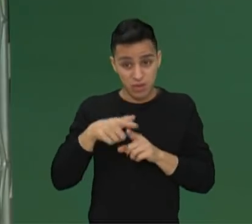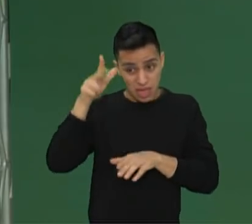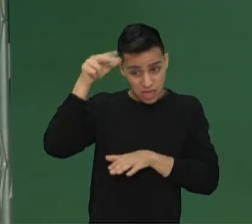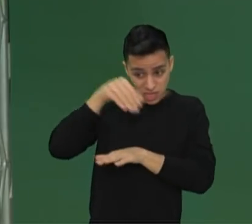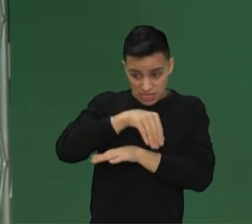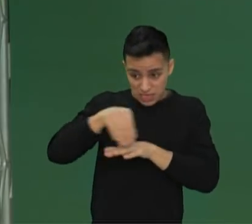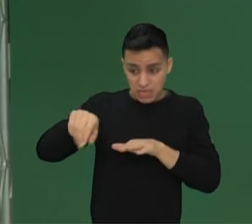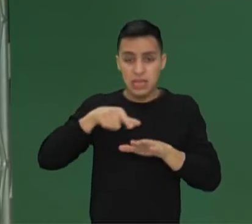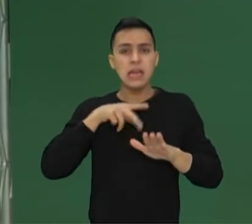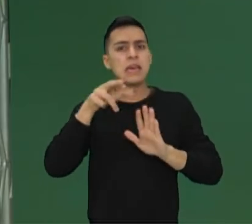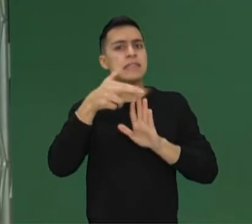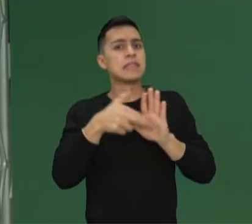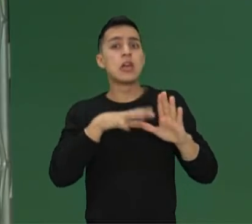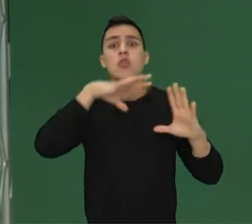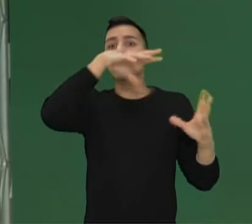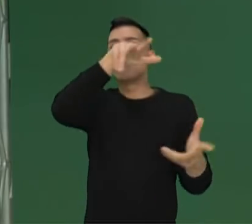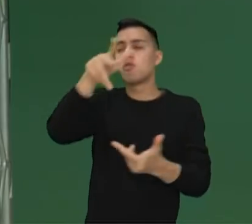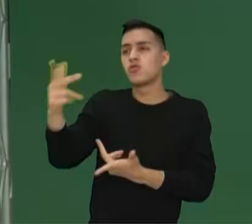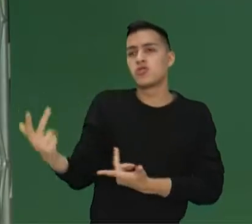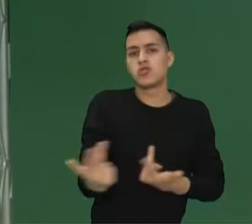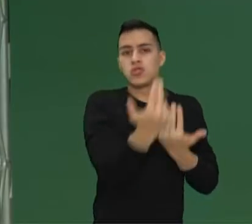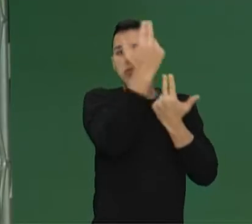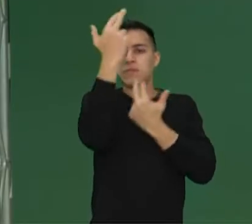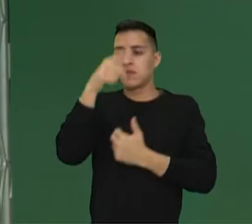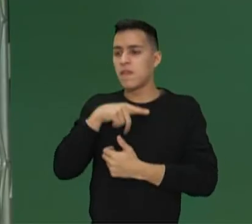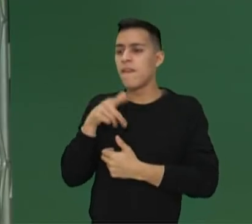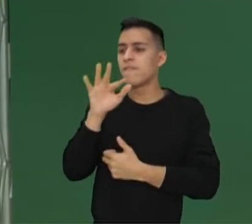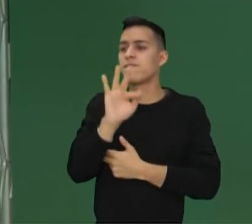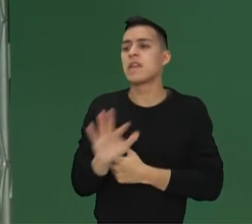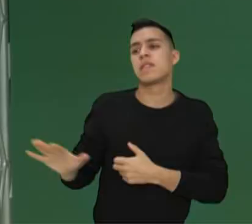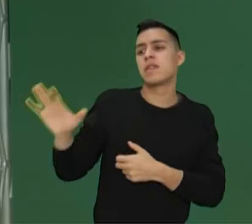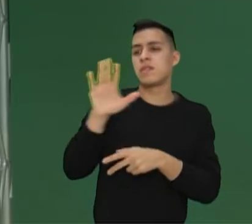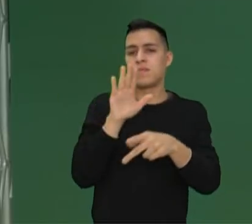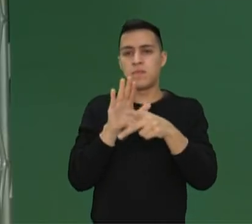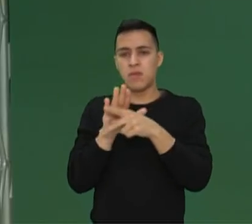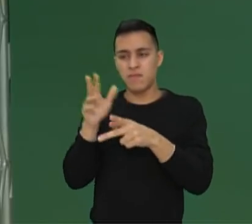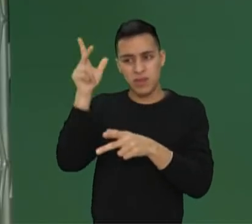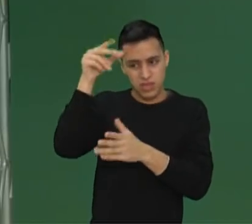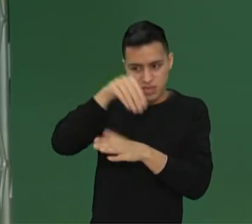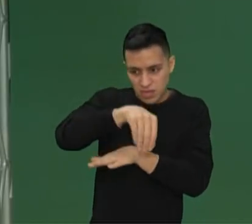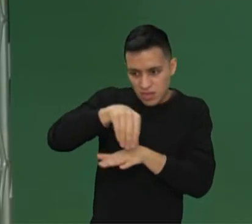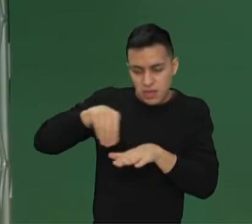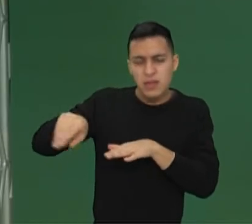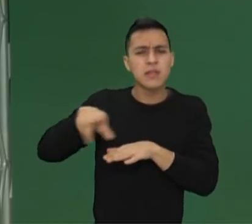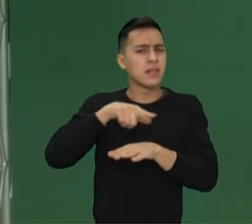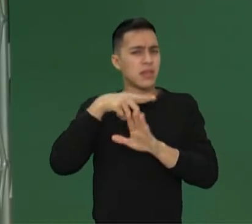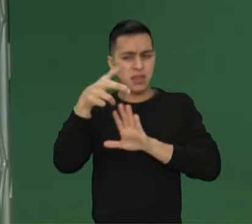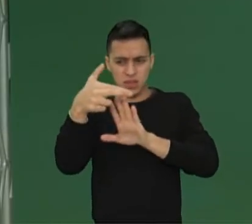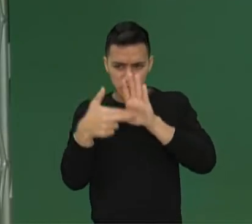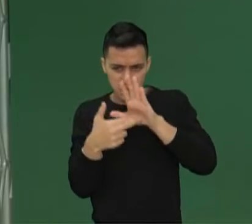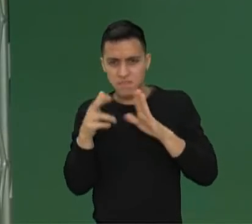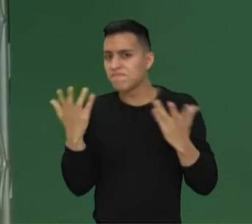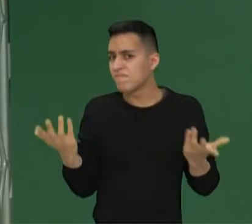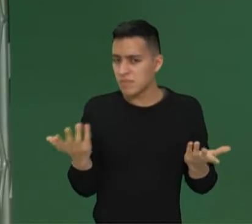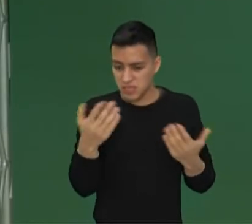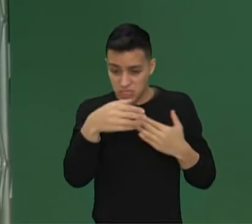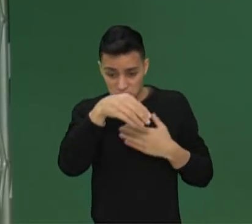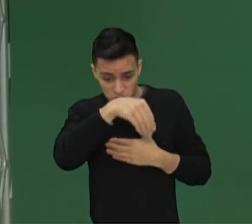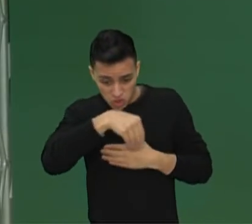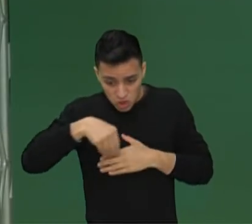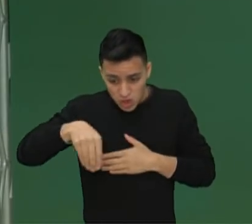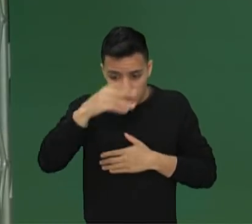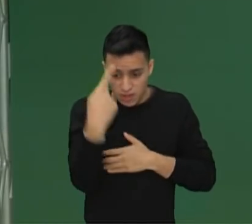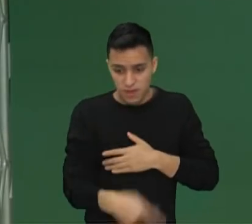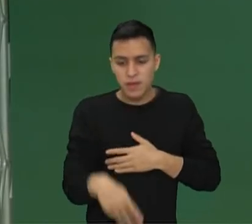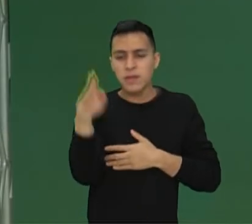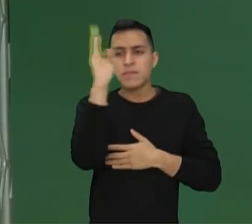tem regras no mundo inteiro, ele tem uma federação do xadrez, então ele tem regras que eu jogando o xadrez aqui no Brasil,